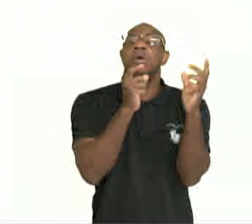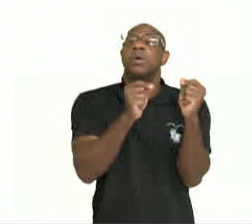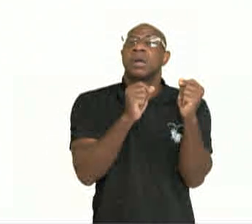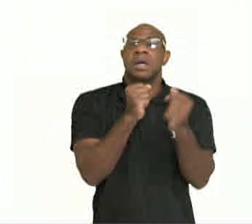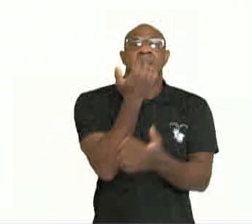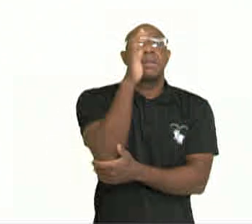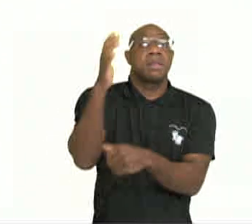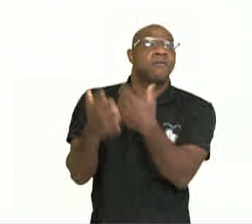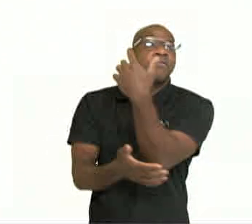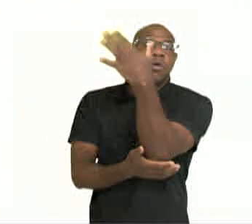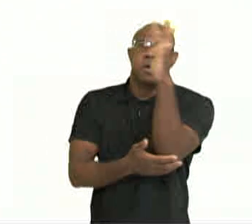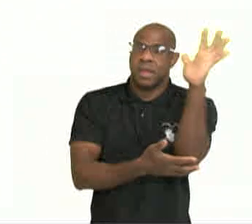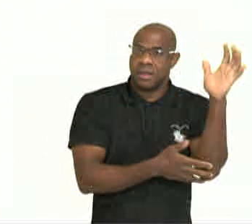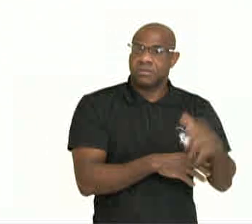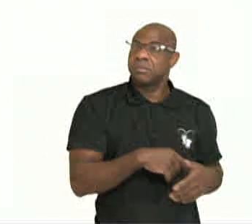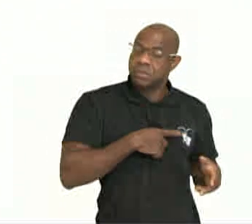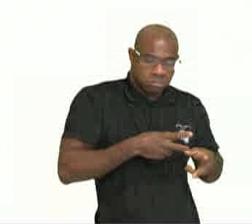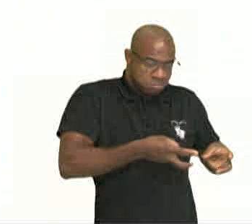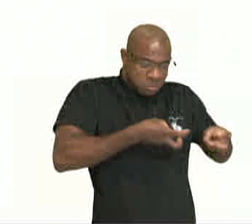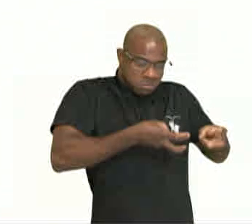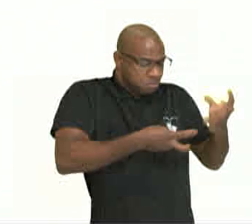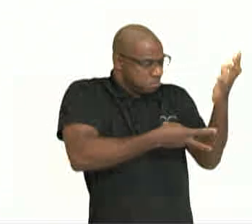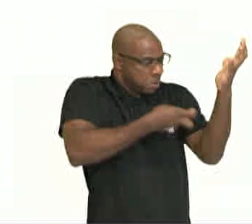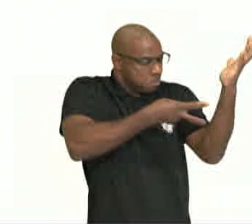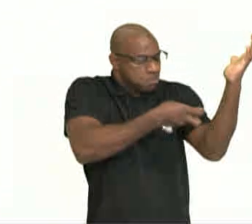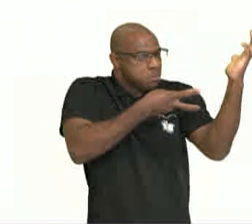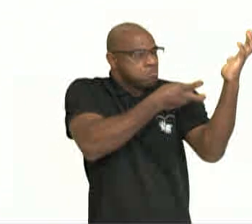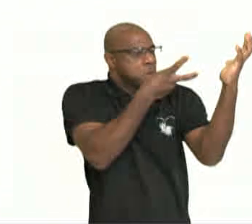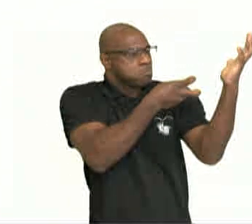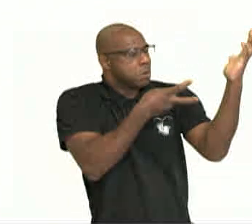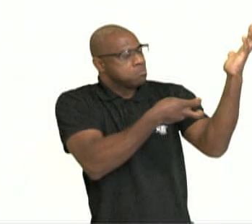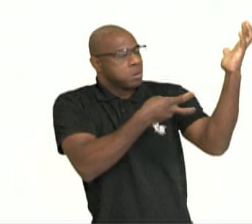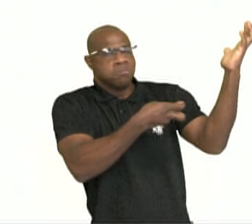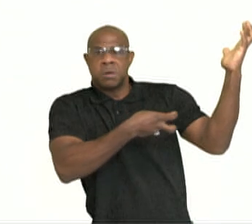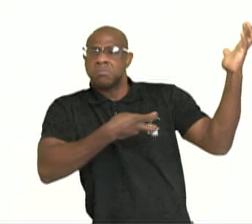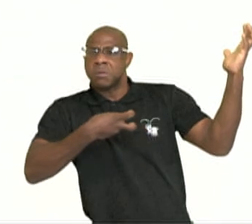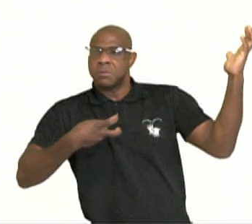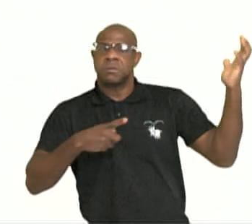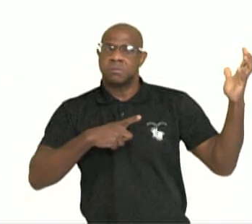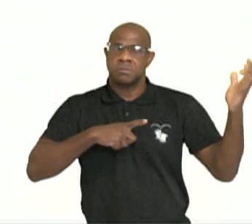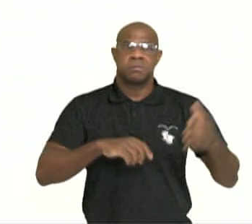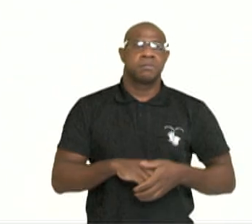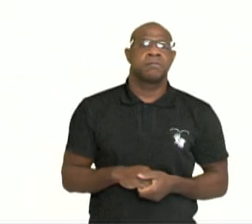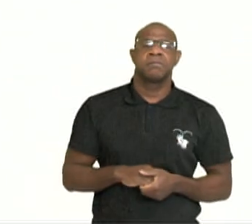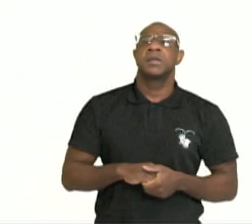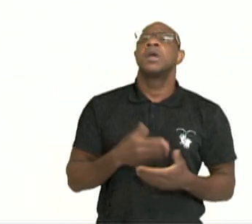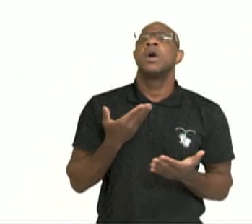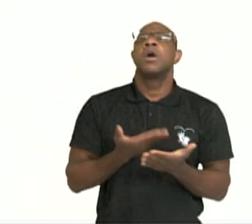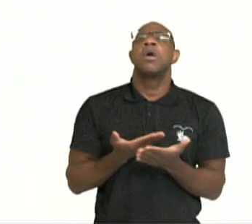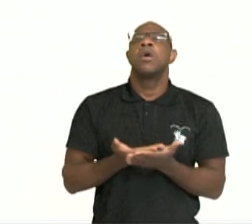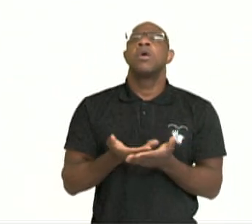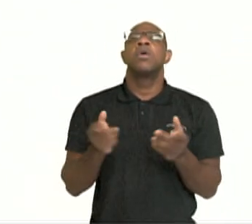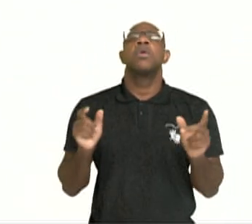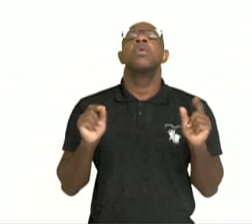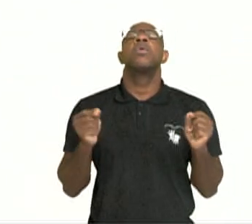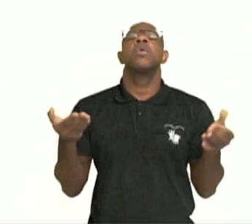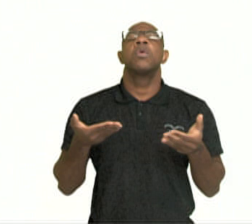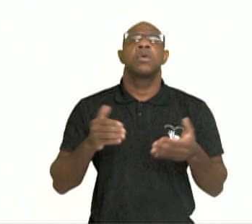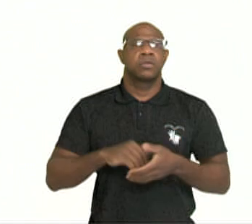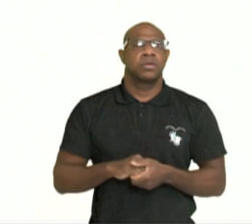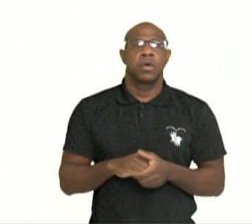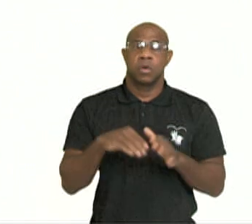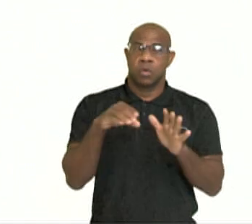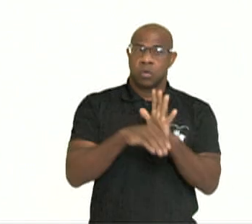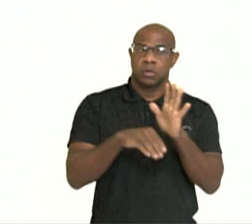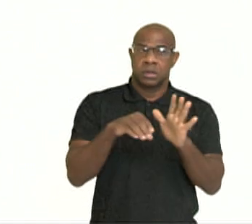um extrativismo vegetal, só que feito de maneira sustentável. E o que vimos na aula? O conceito